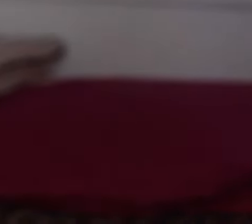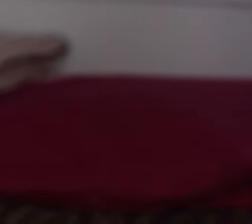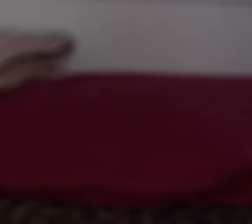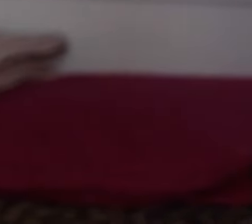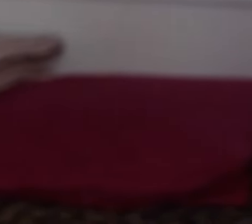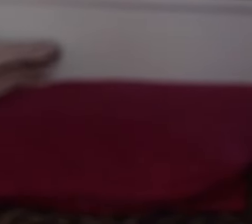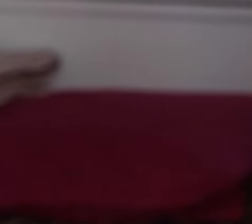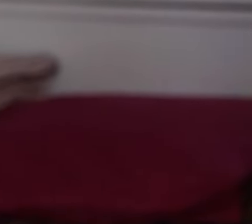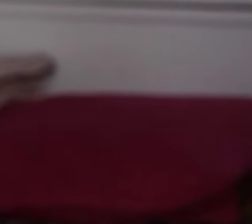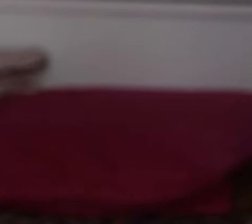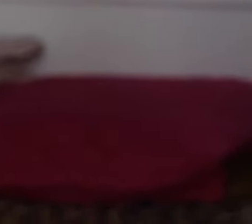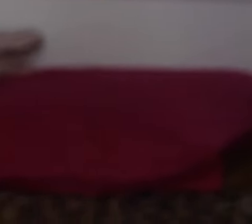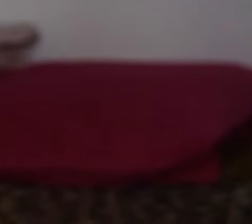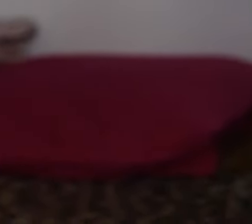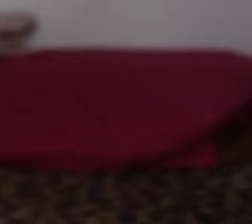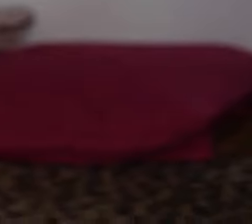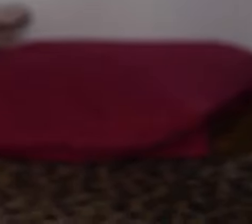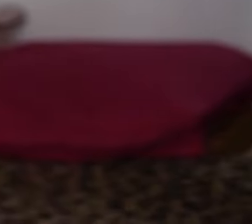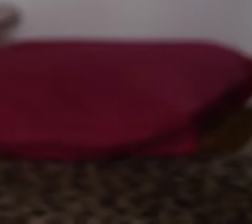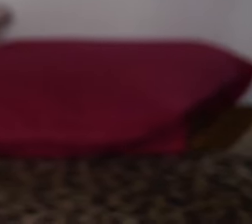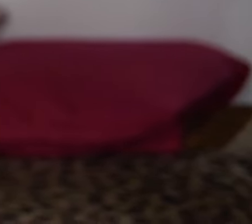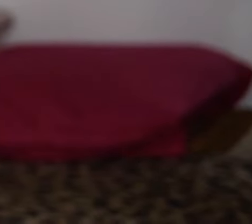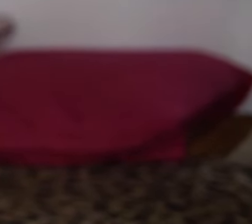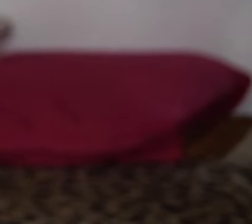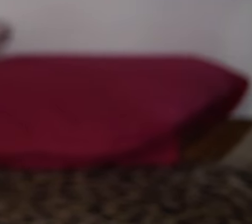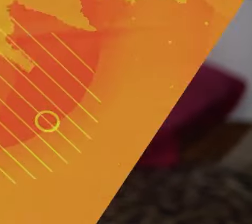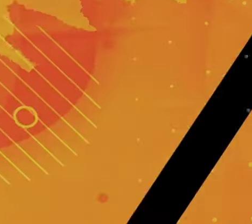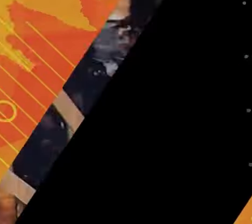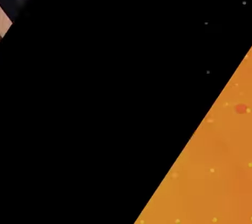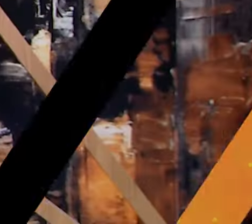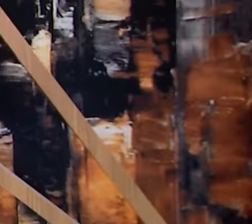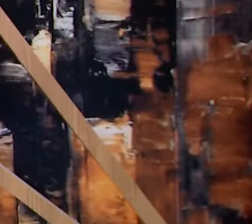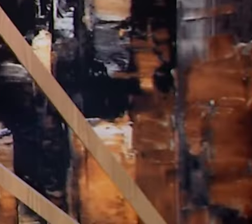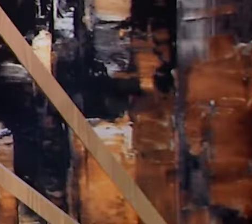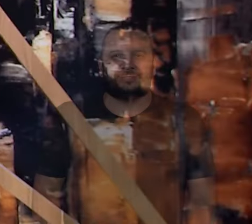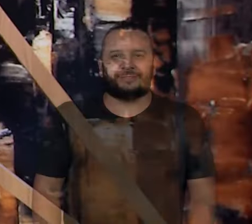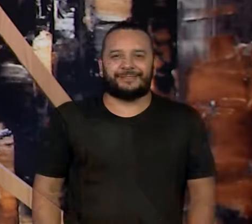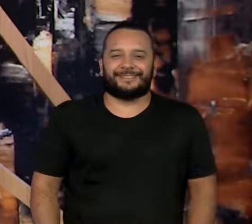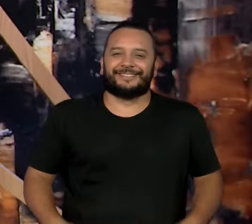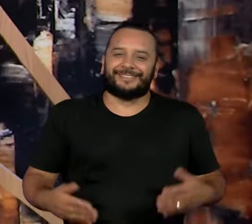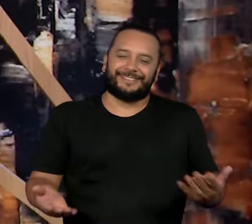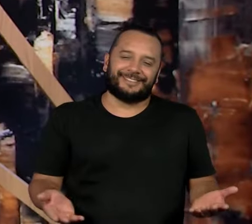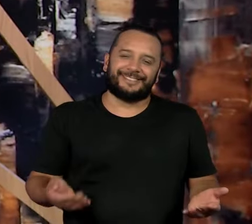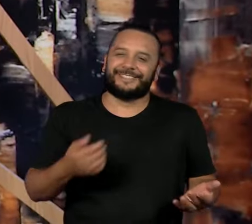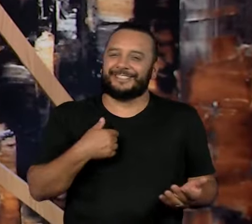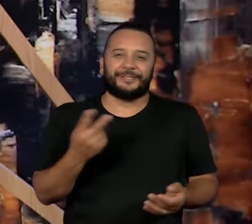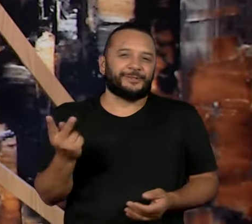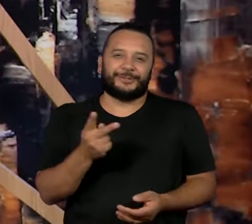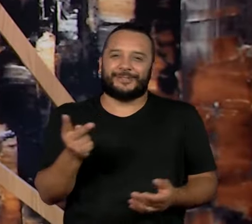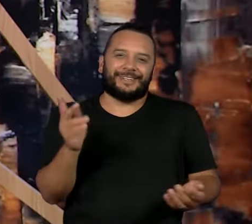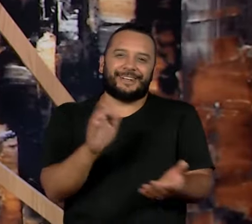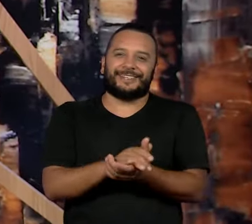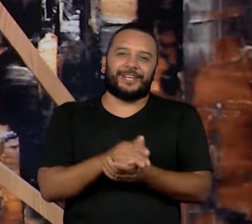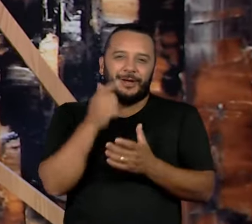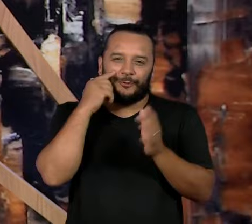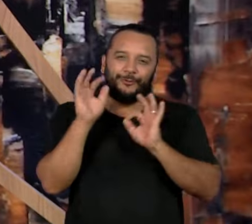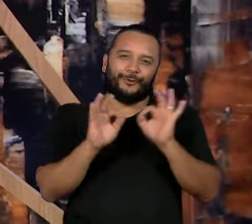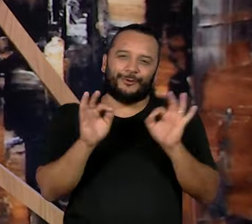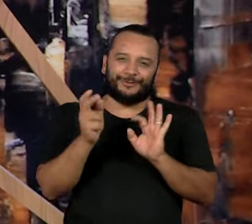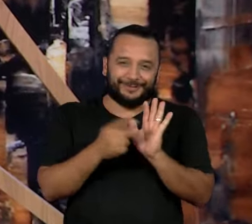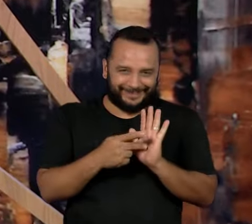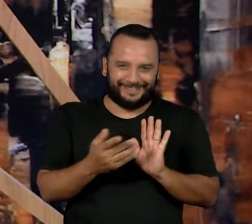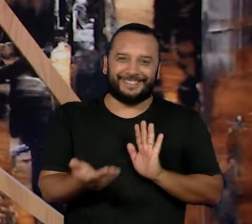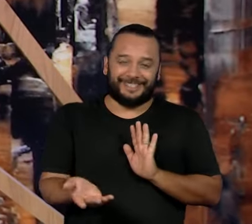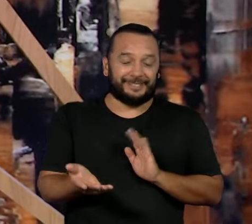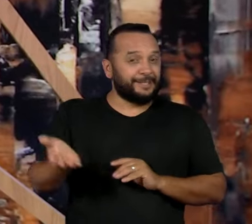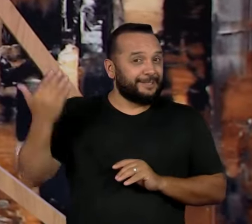feliz, seja feliz. Gente, esse casal é tudo, não é verdade? E quando a gente